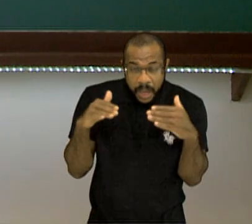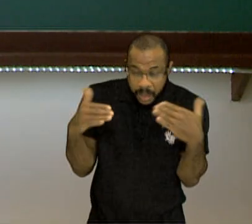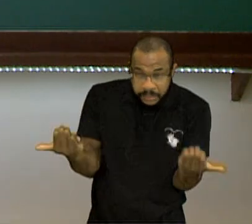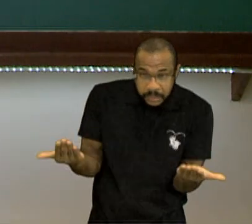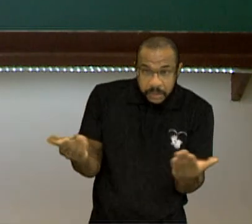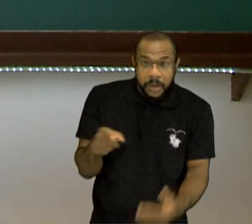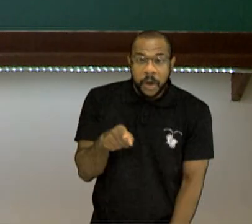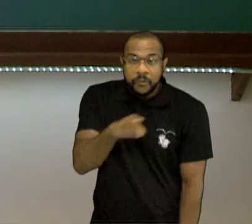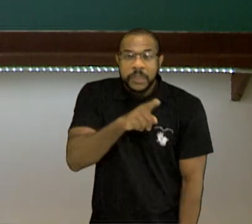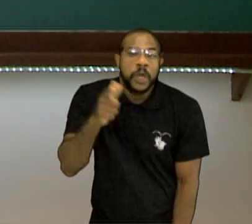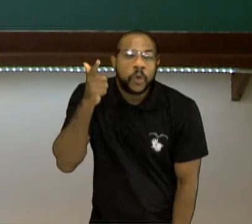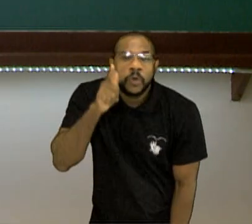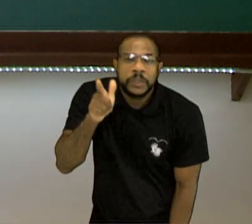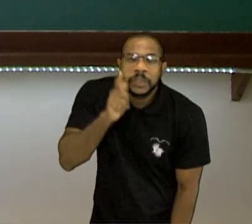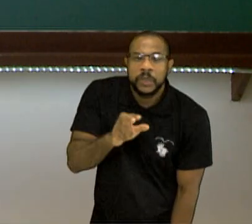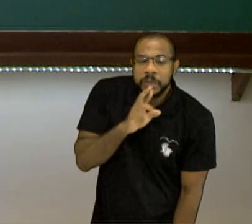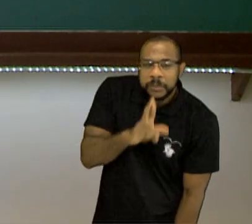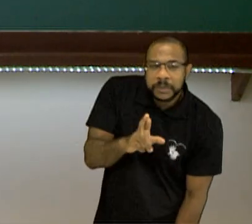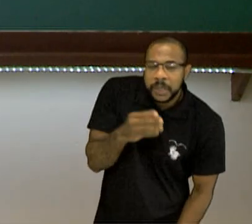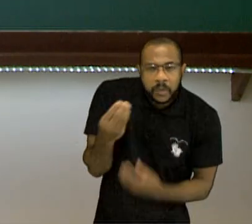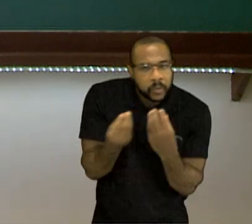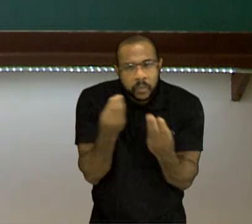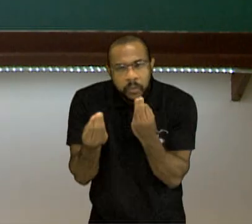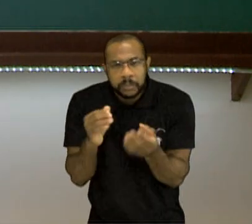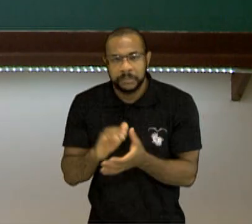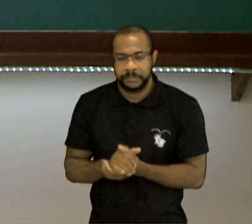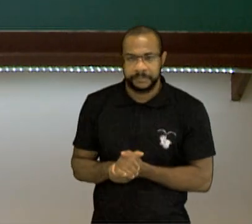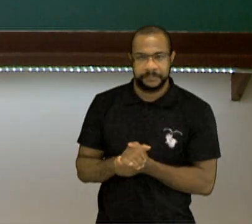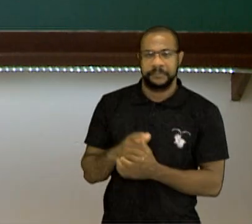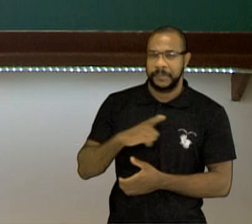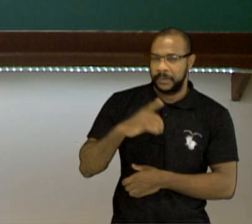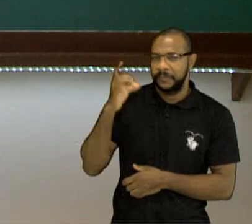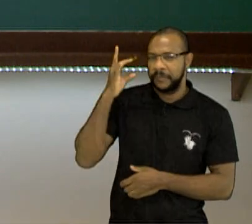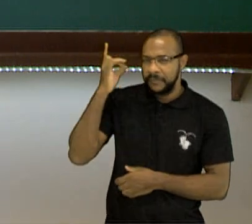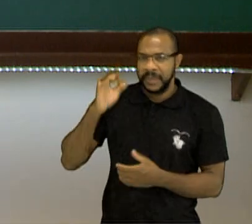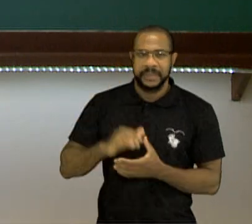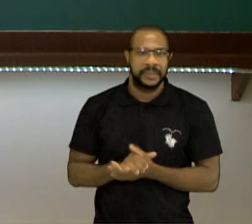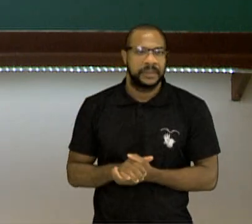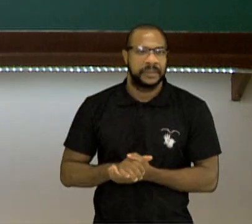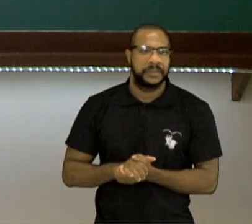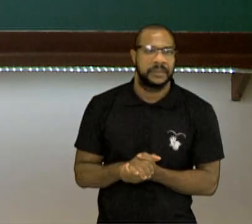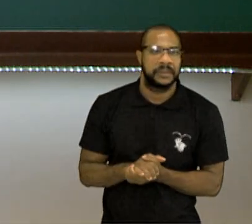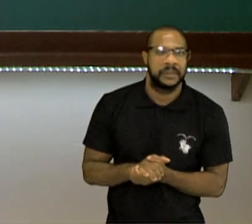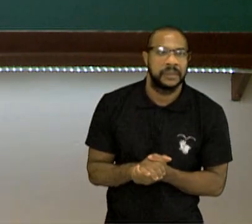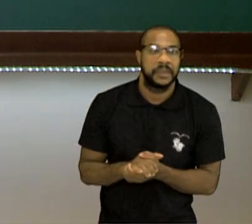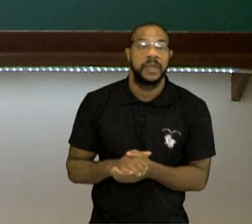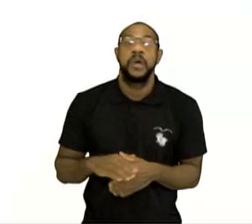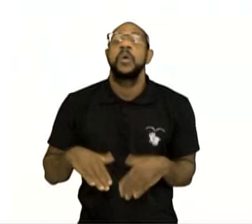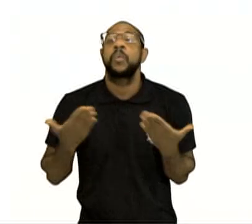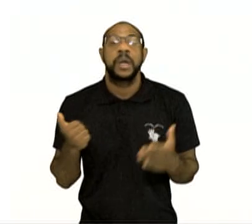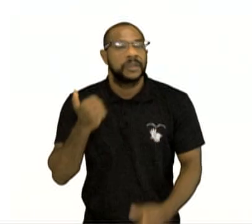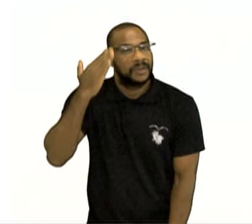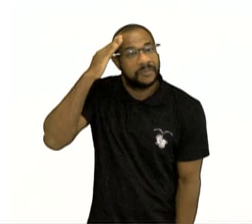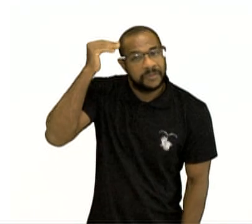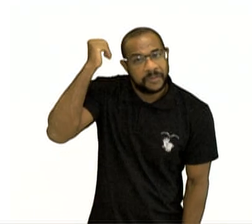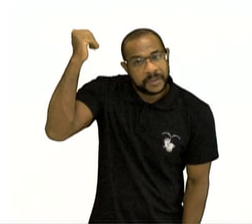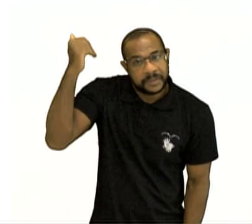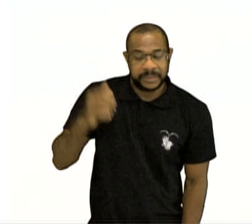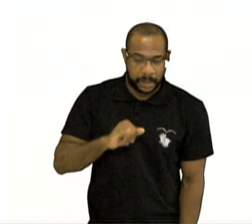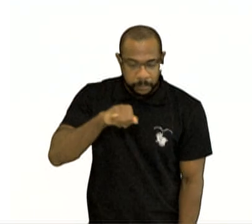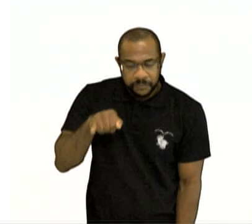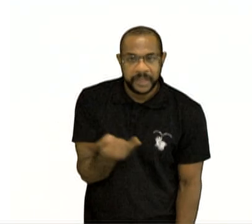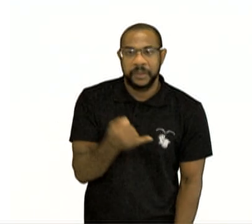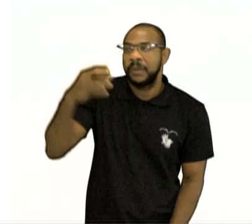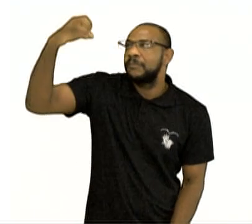Você conseguiu responder? Essa também estava fácil, não? Vamos lá. Quais foram os artistas que aproveitaram